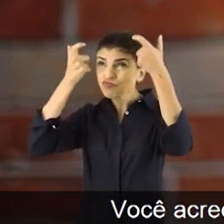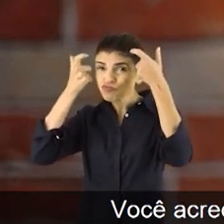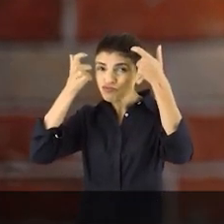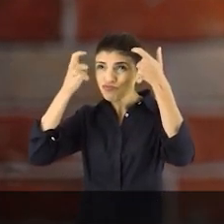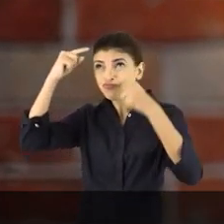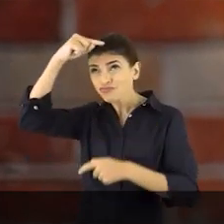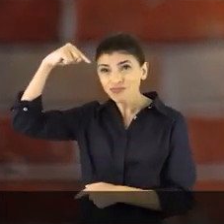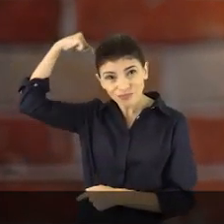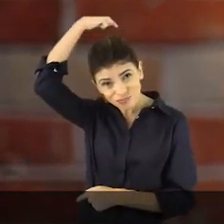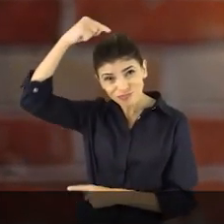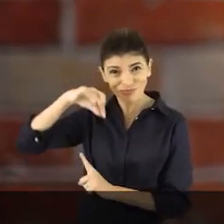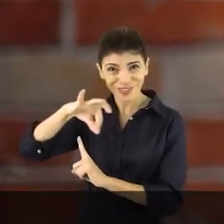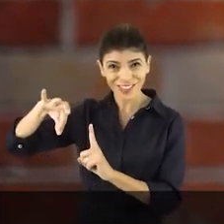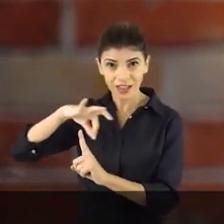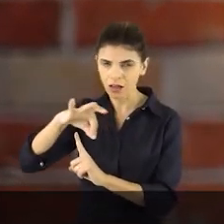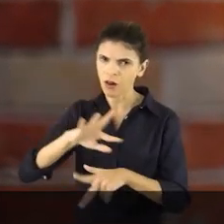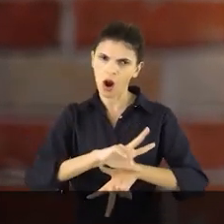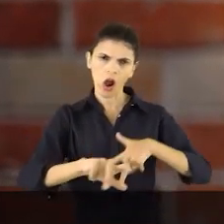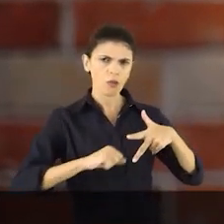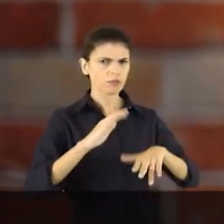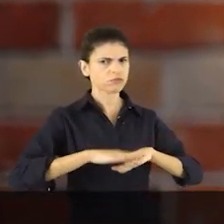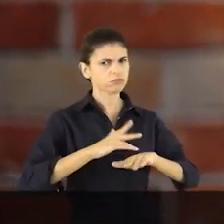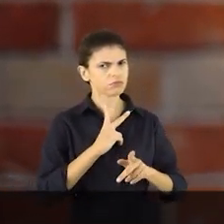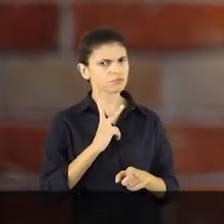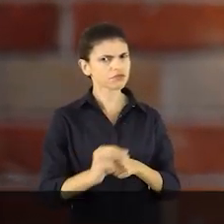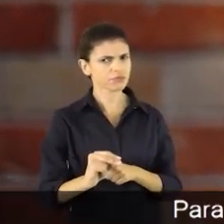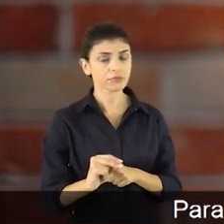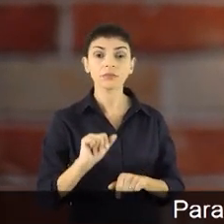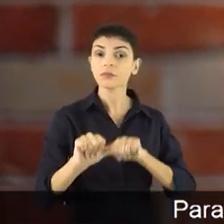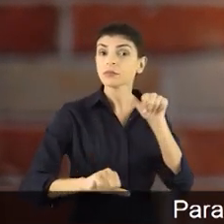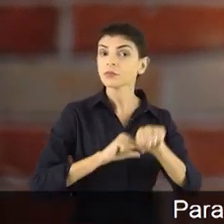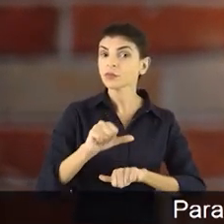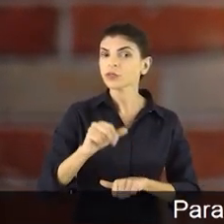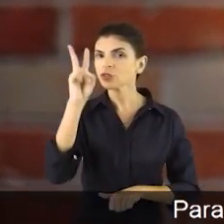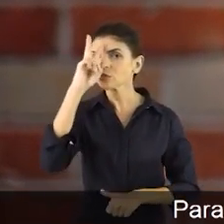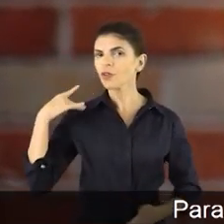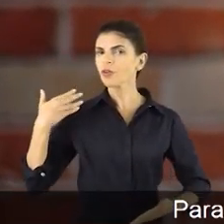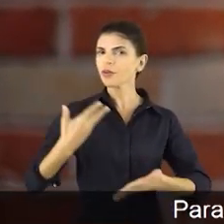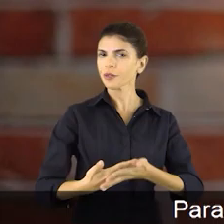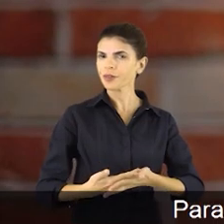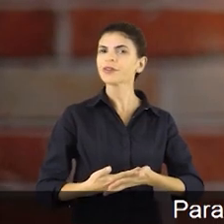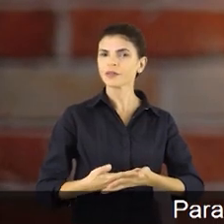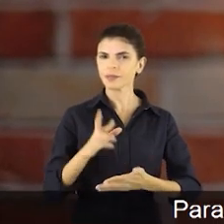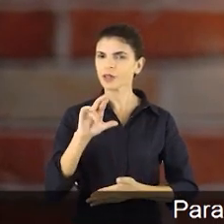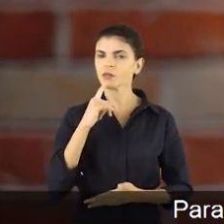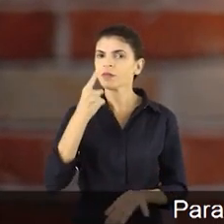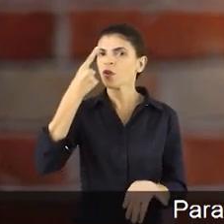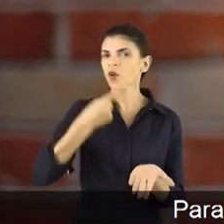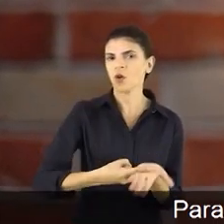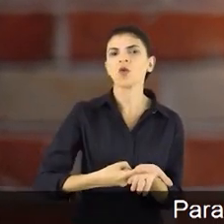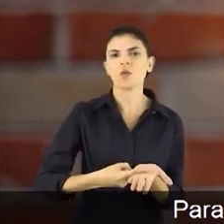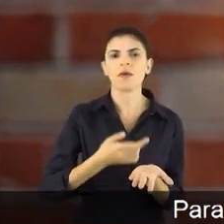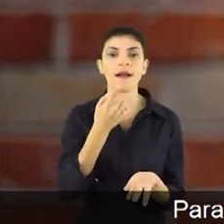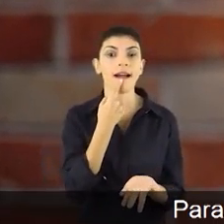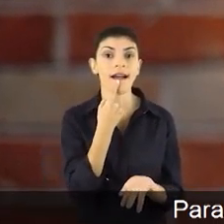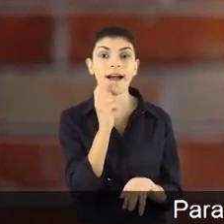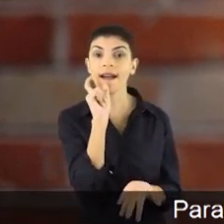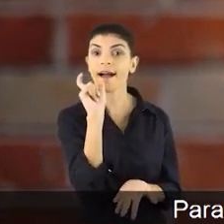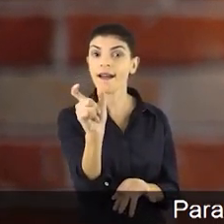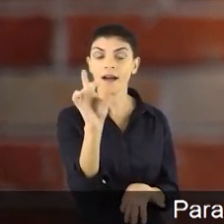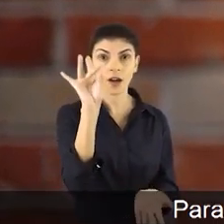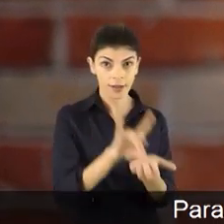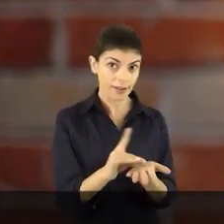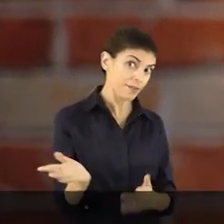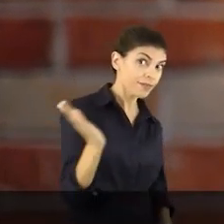que era Santo combater a corrupção é papel de todos nós para mudar o rumo das coisas é preciso ter compromisso